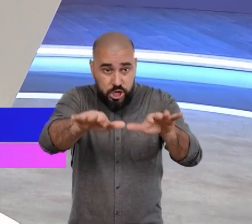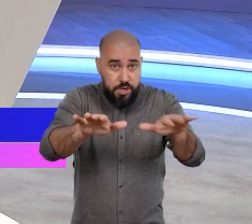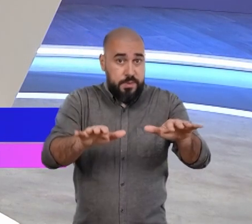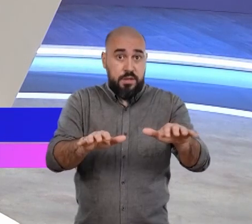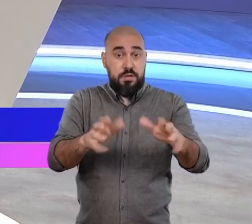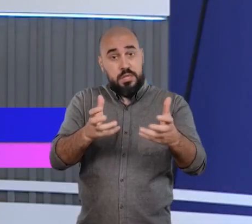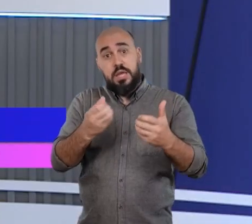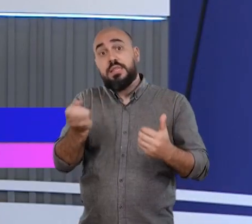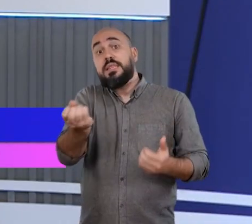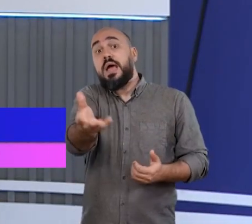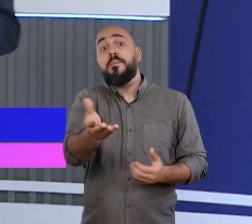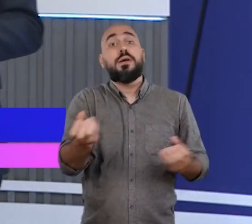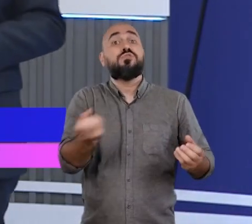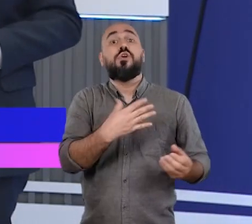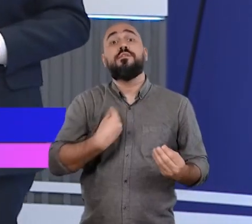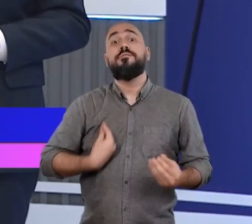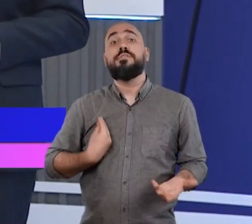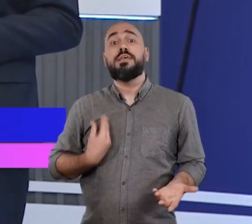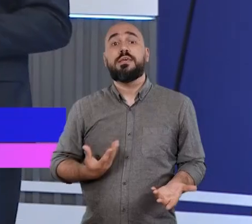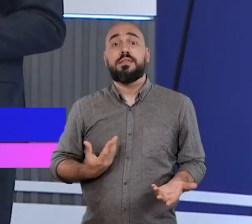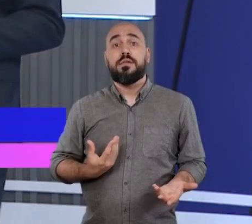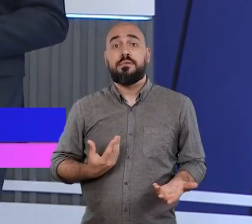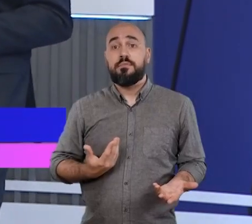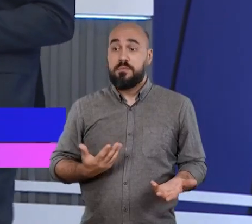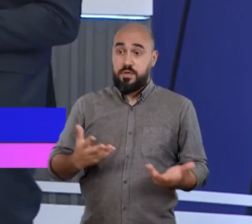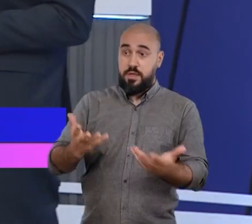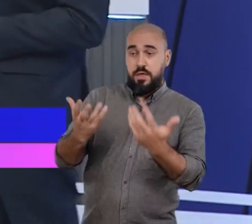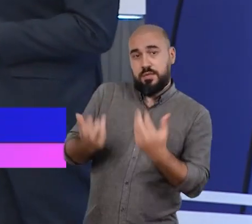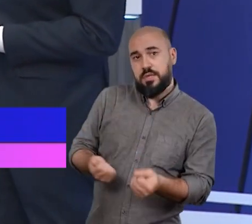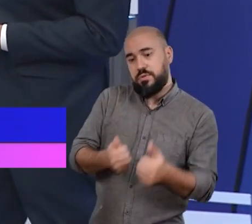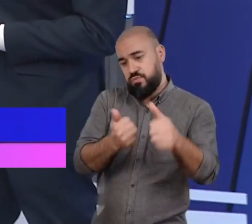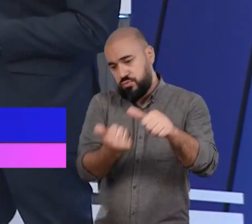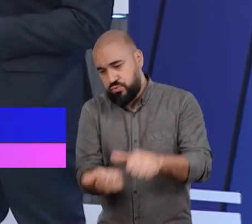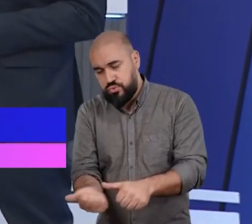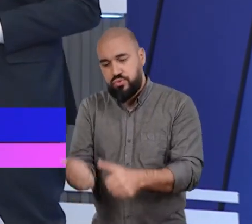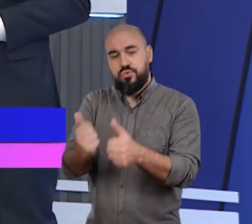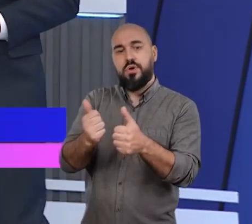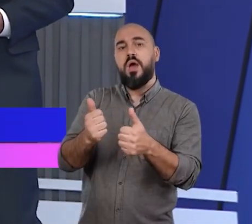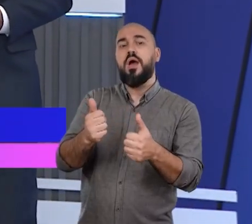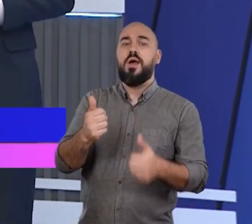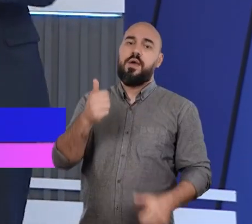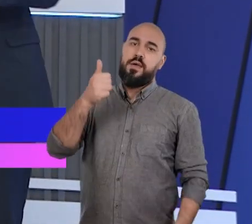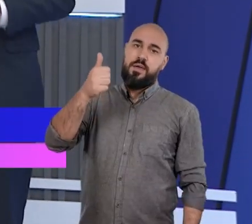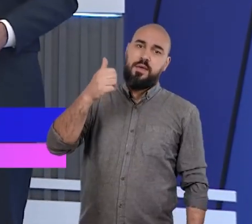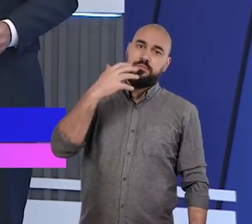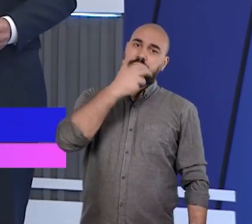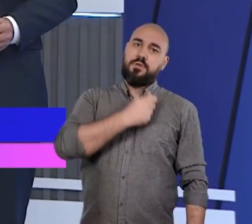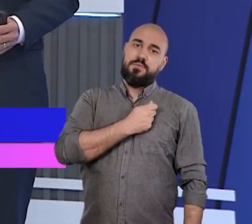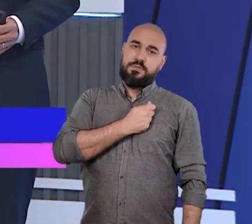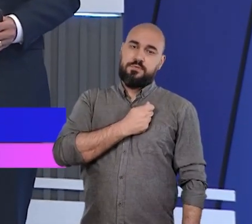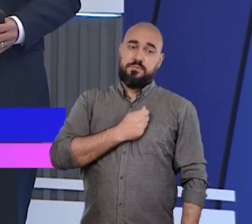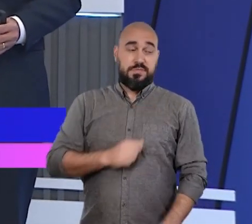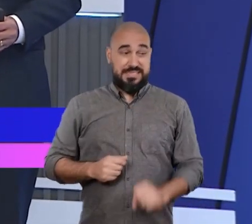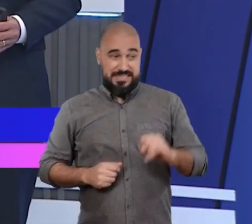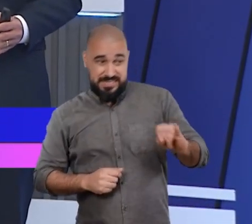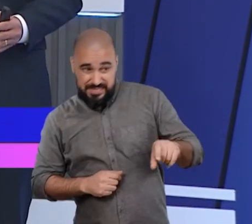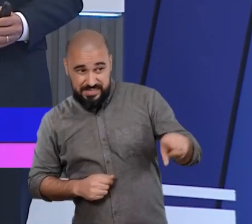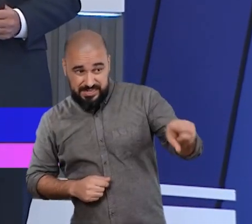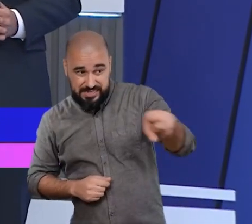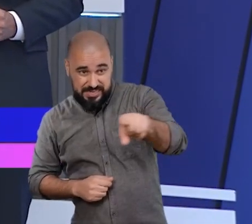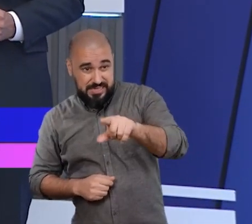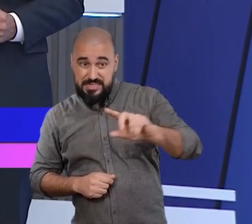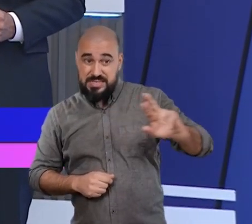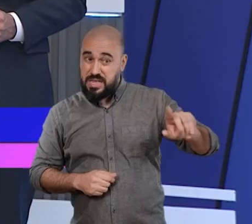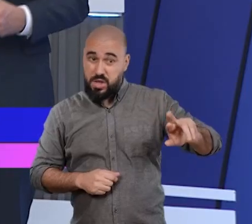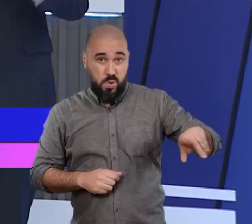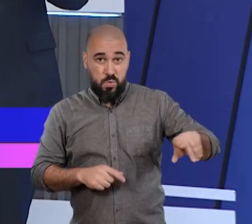dar. E quem não nascer da água e do Espírito, Jesus está dizendo, não pode entrar no reino